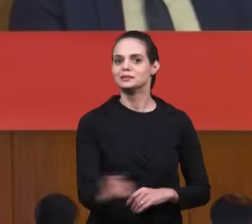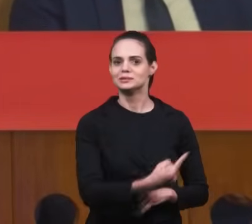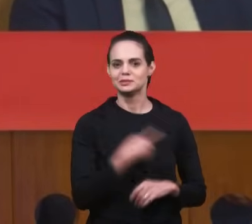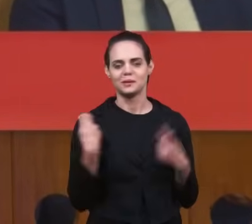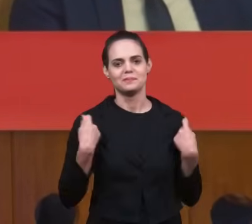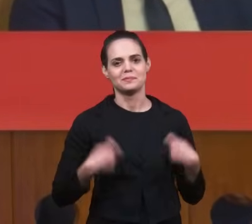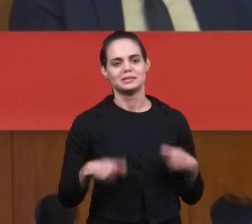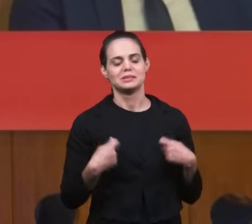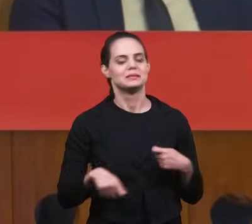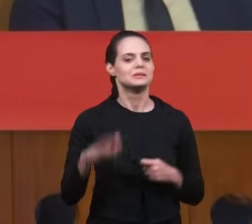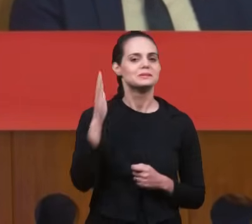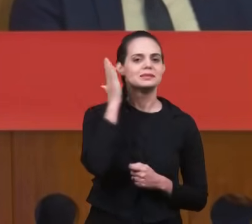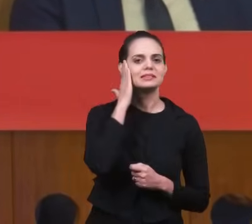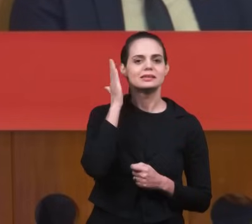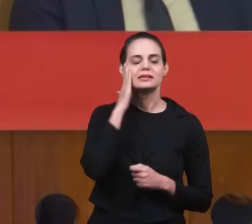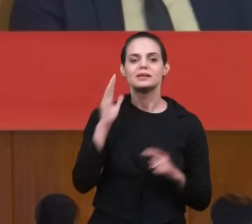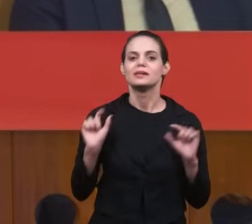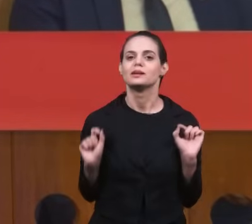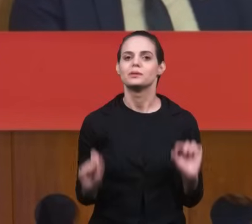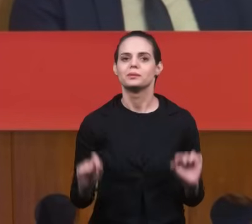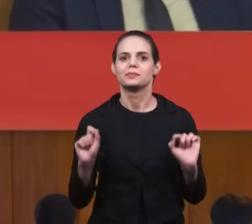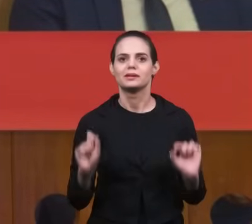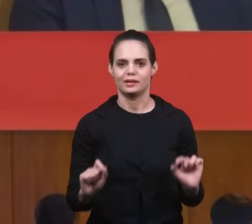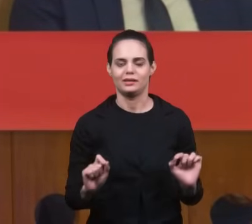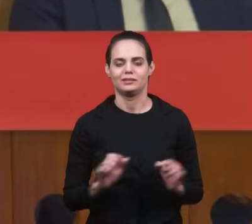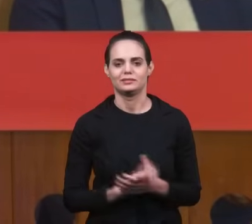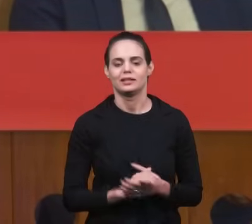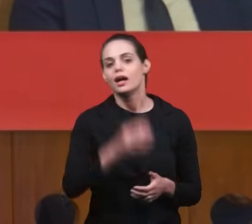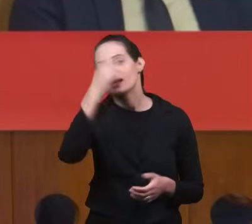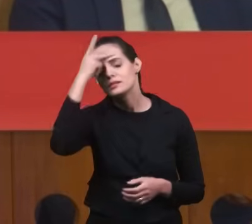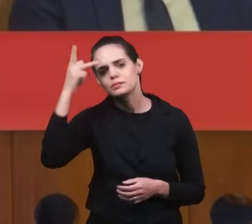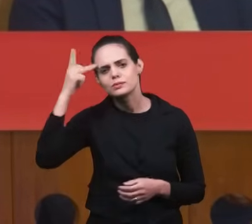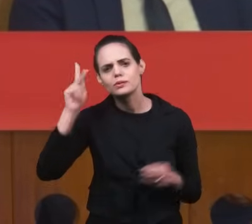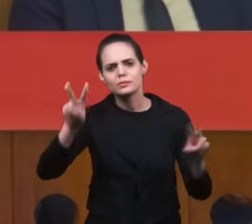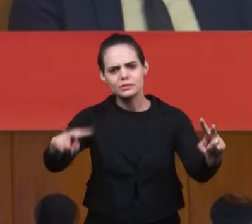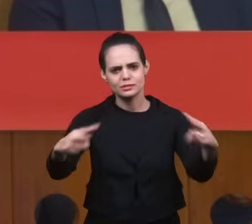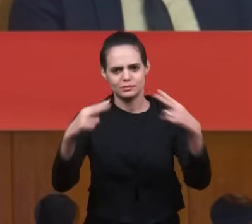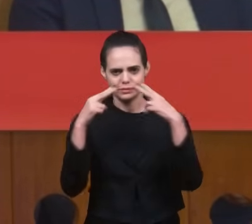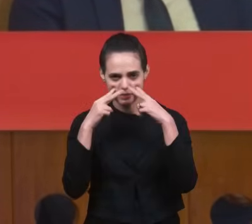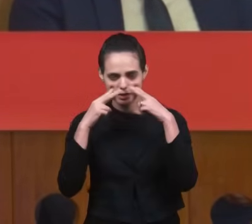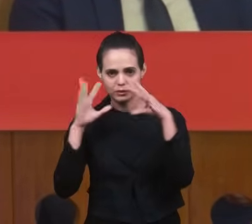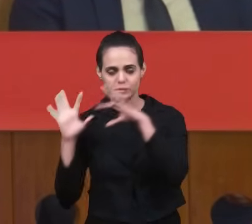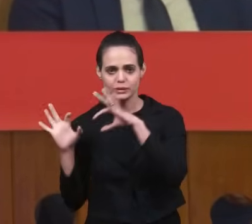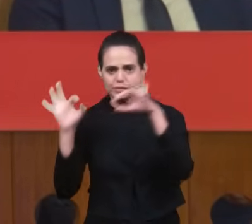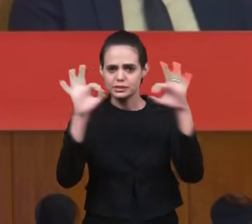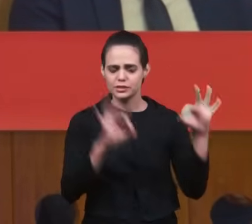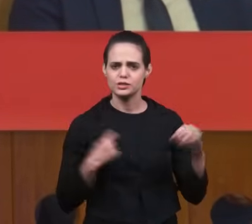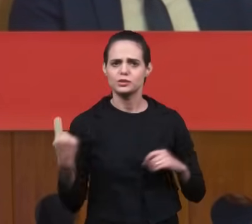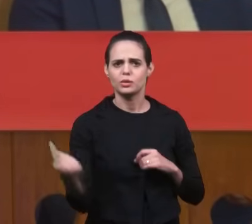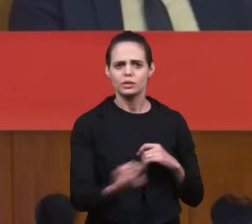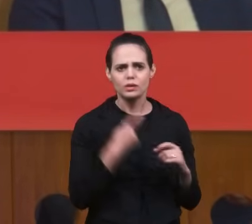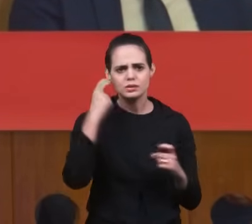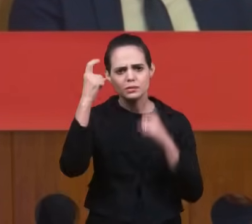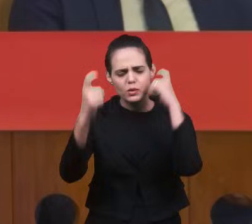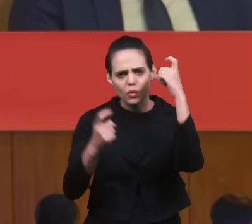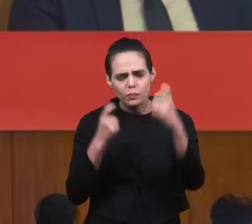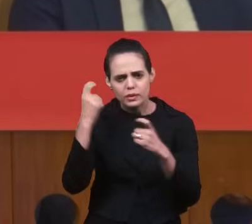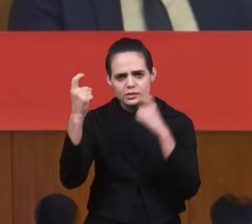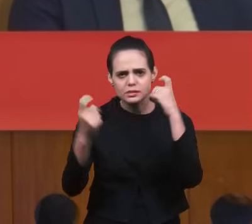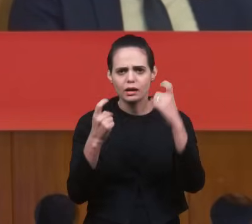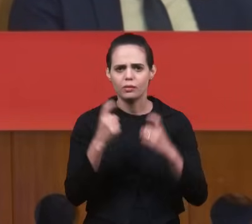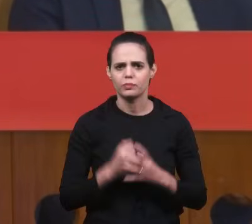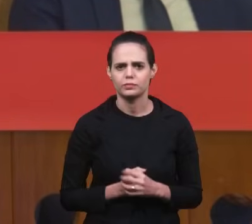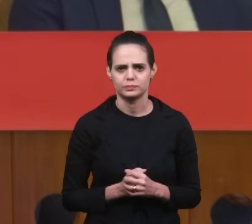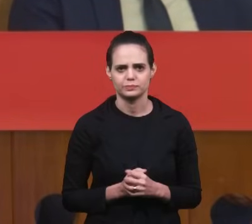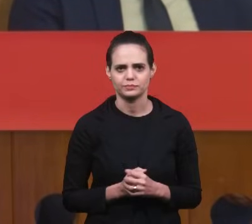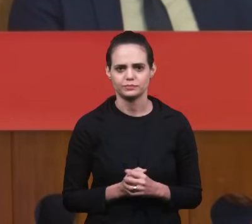a nossa preocupação, todos estão nos ouvindo, é essa. Olha, está tudo certo, você está bem? Estou, mas olha,